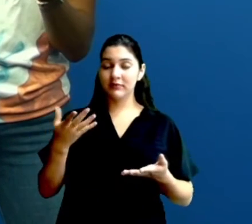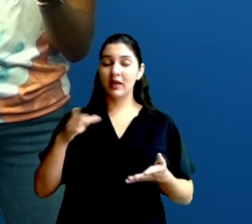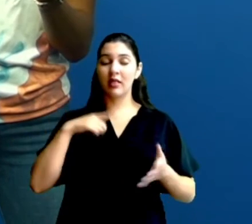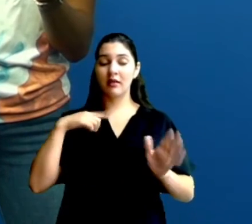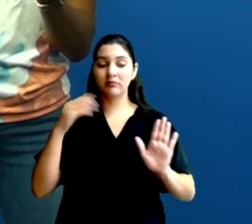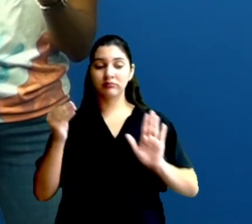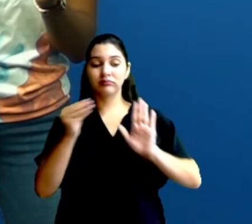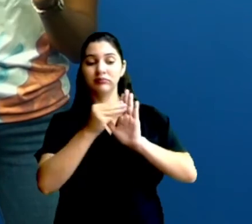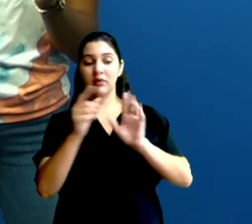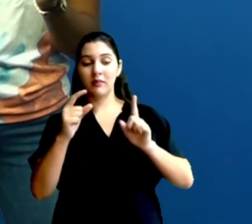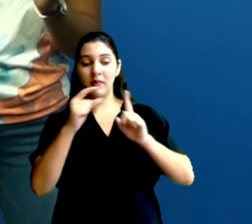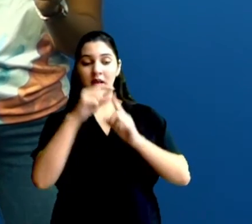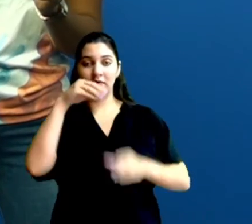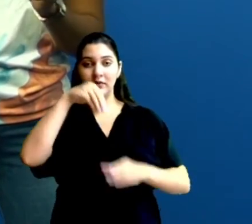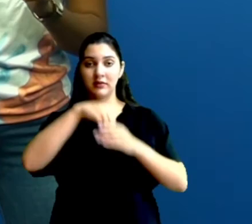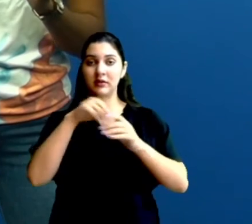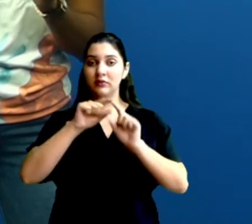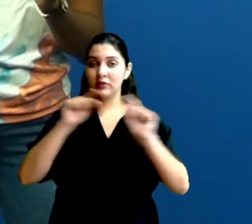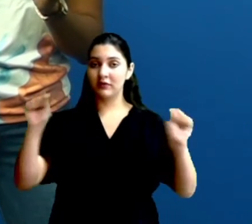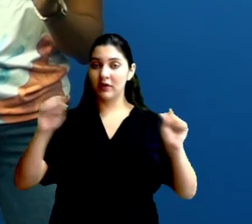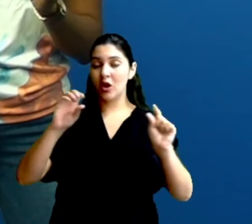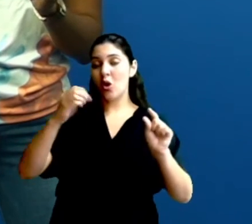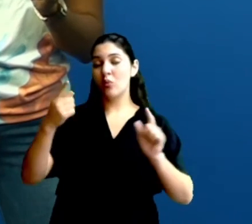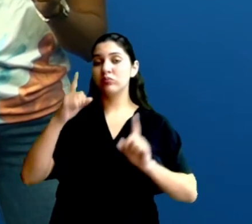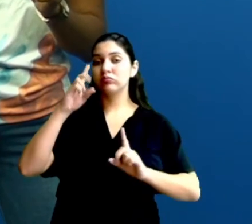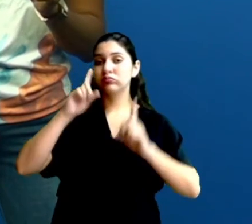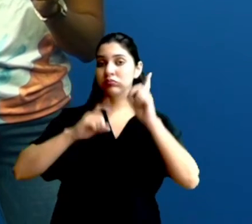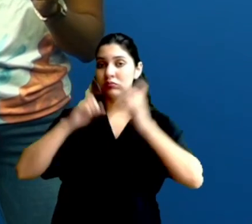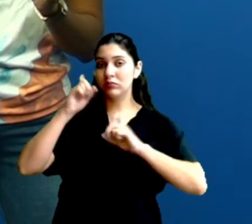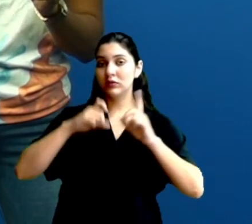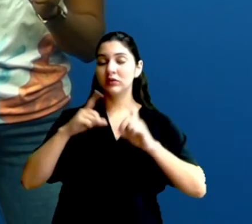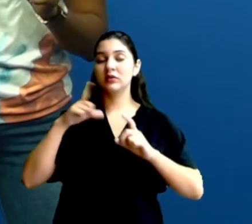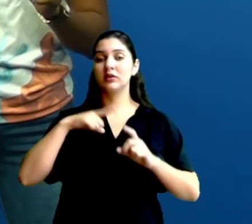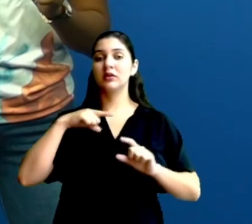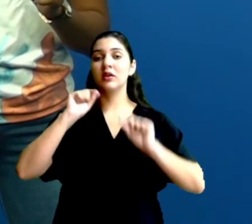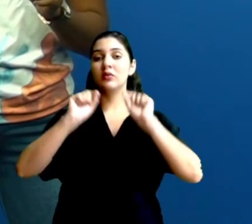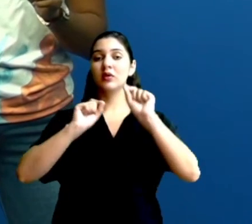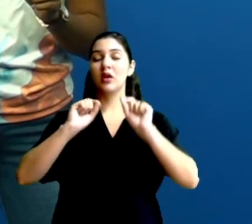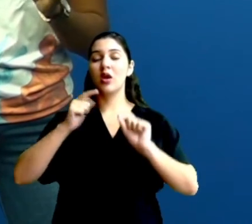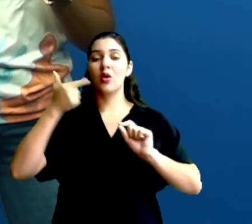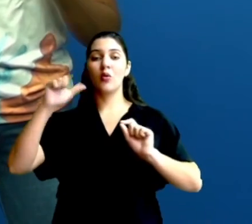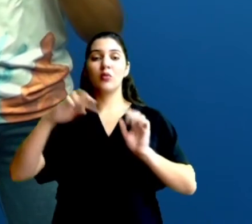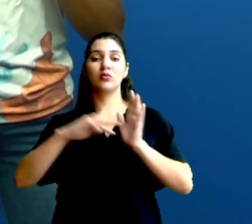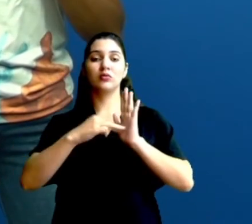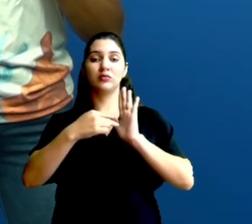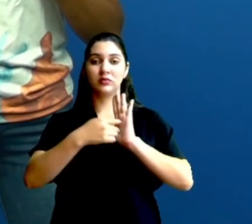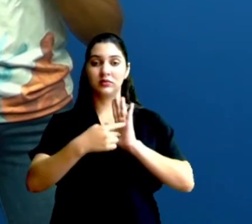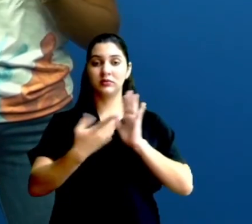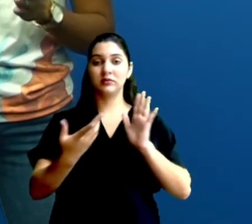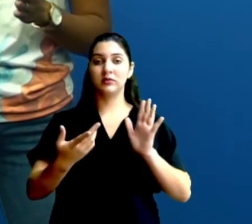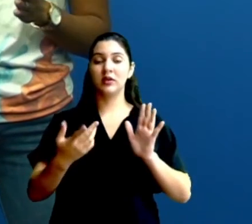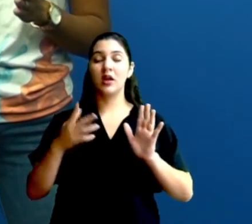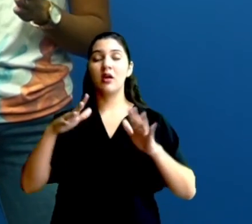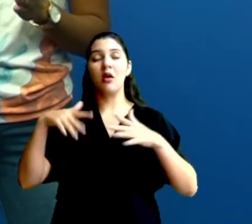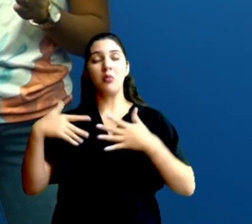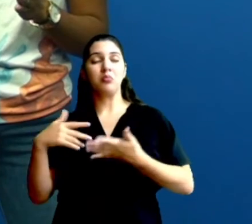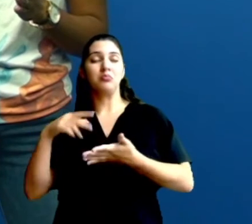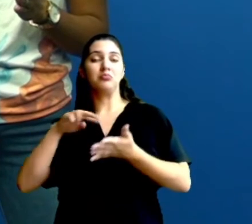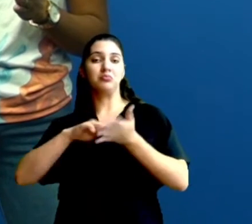uma palavra dentro de uma frase ou de uma expressão e que ela tem outro sentido ao invés do sentido